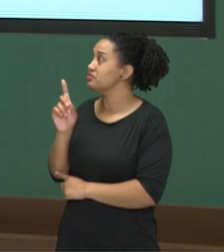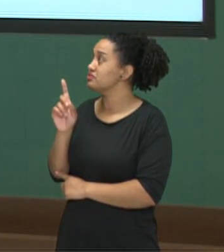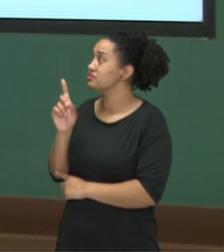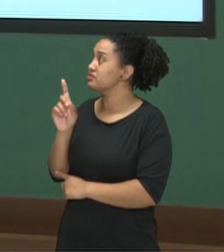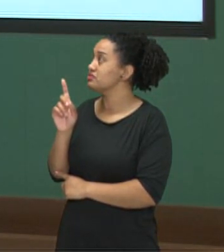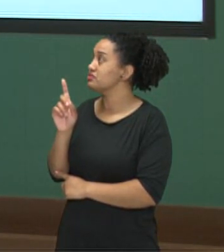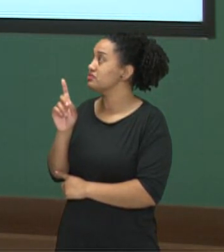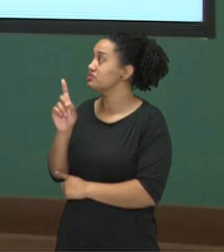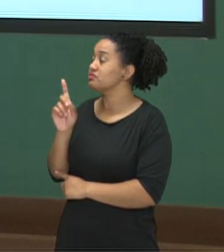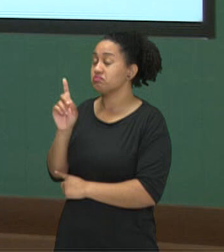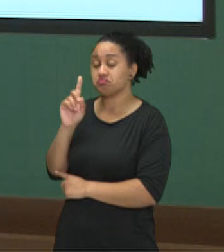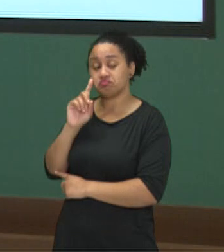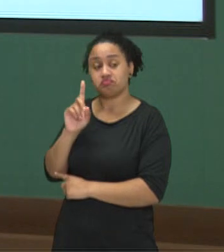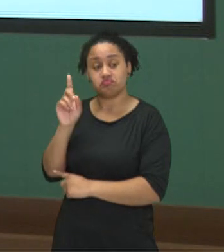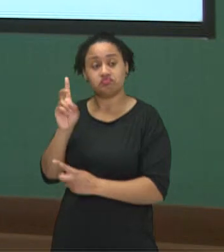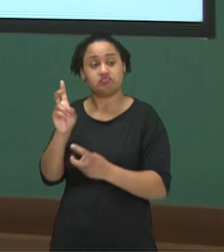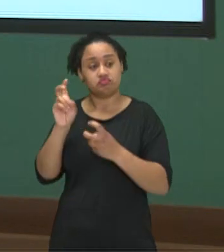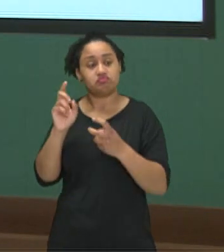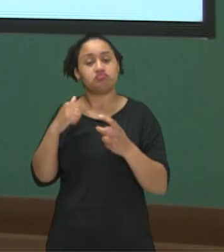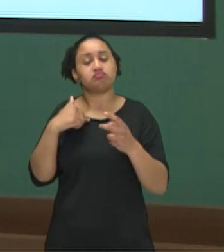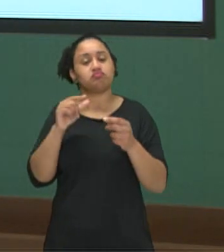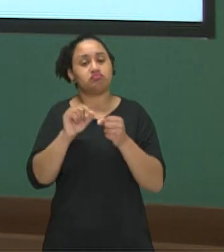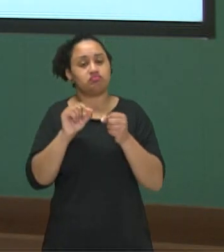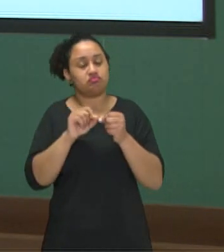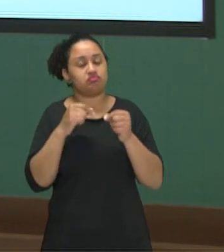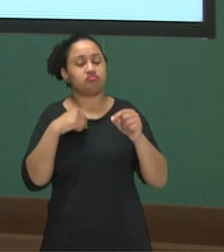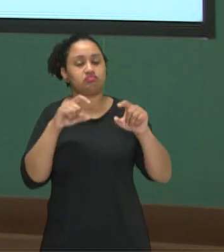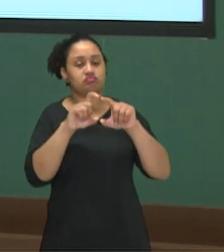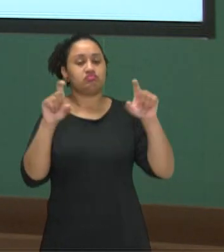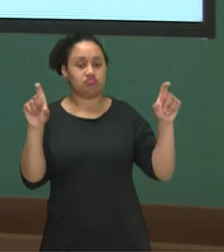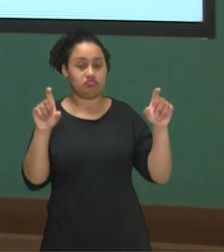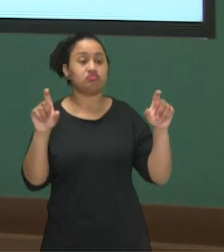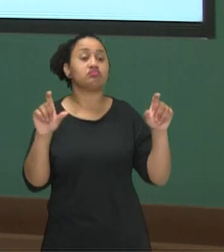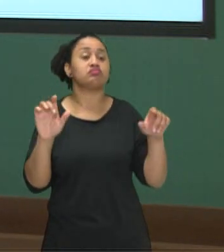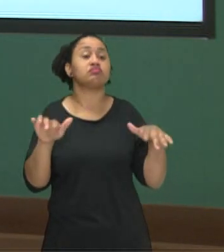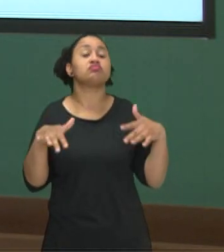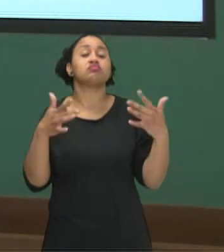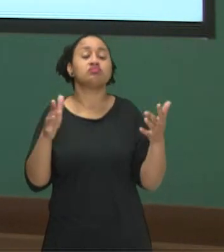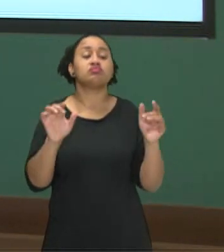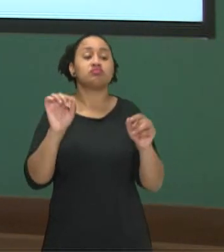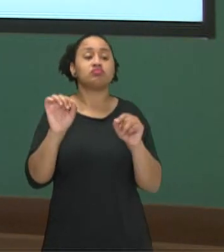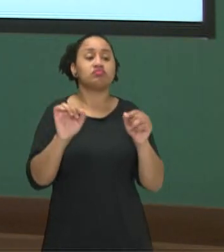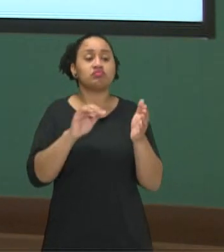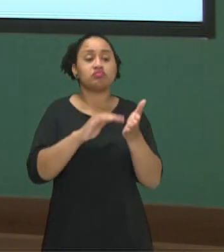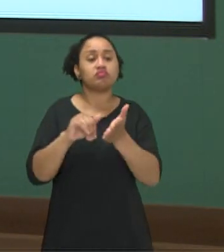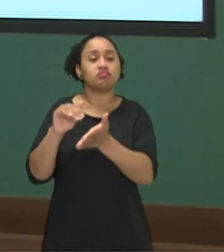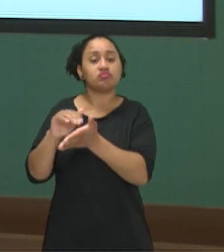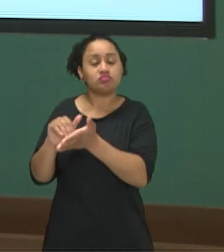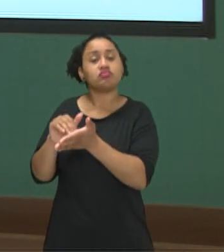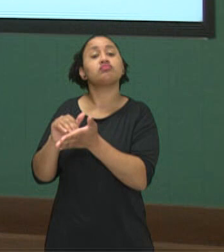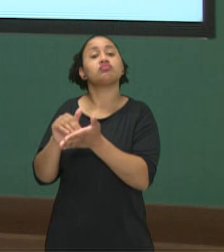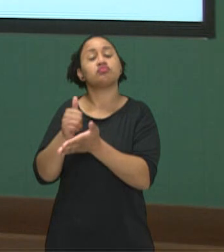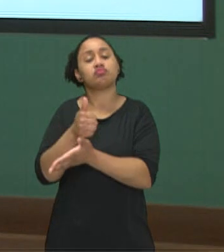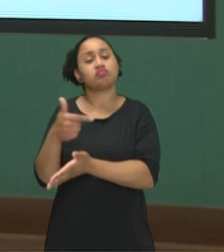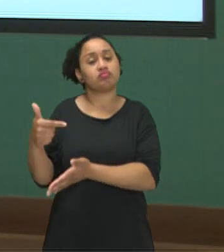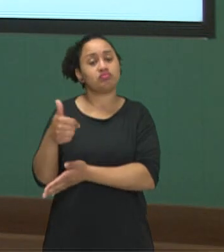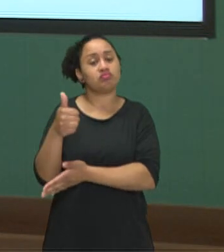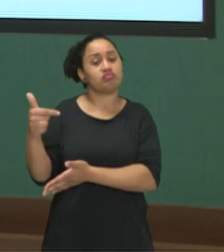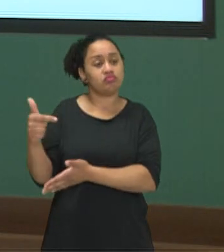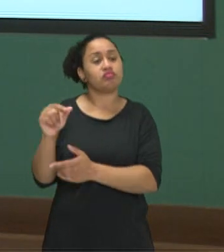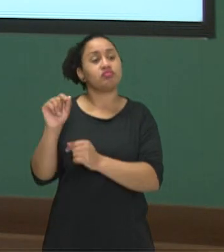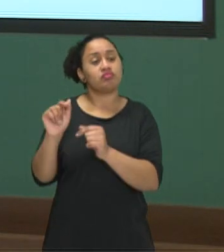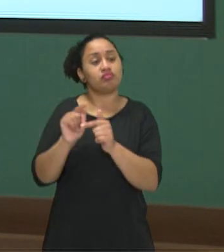vezes x, 4x. Fiz a minha equação, na eliminação do denominador, ele